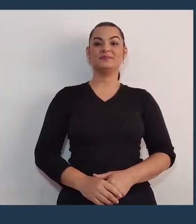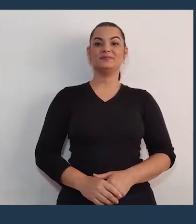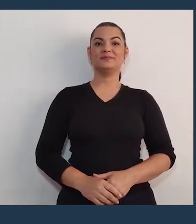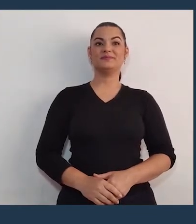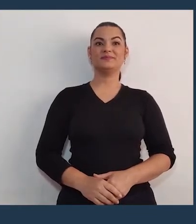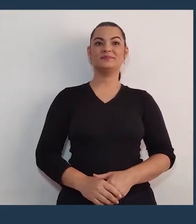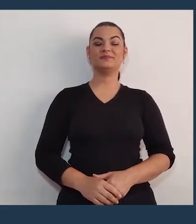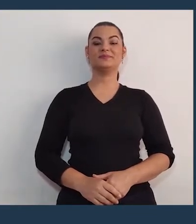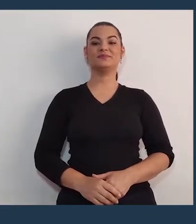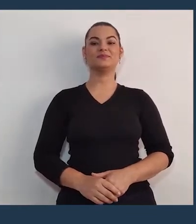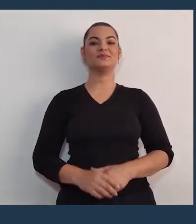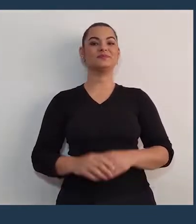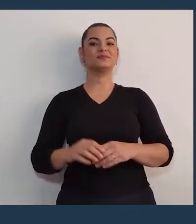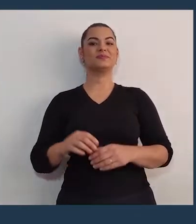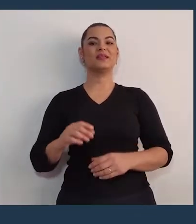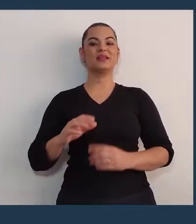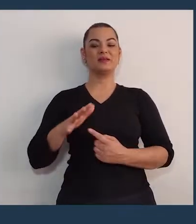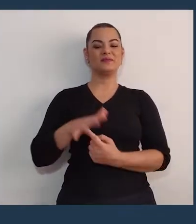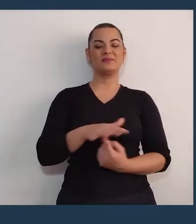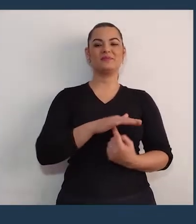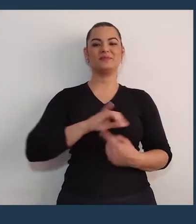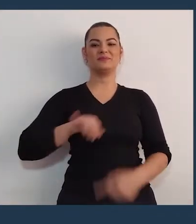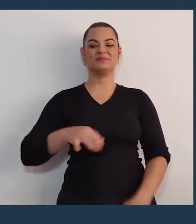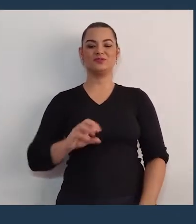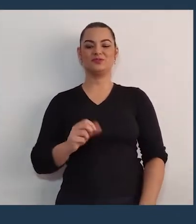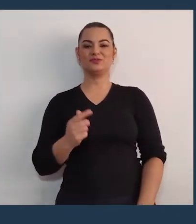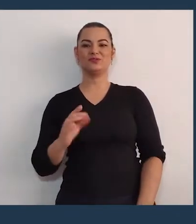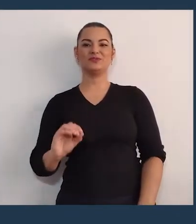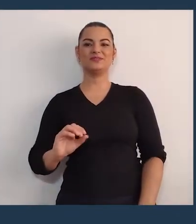Parque João Álvares,